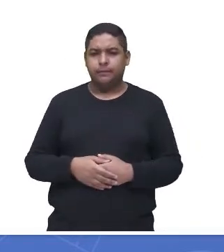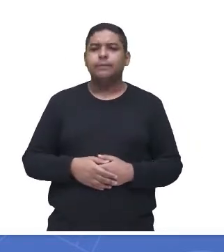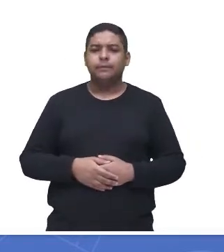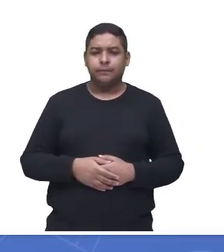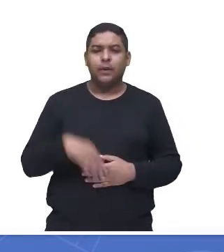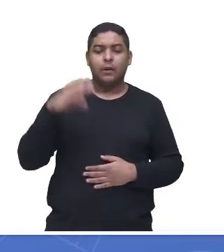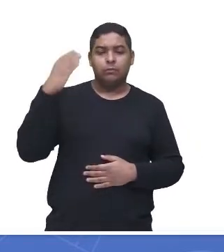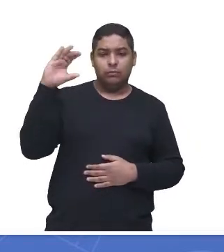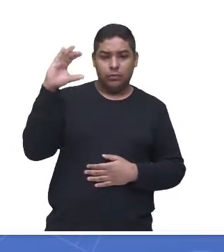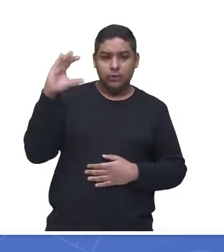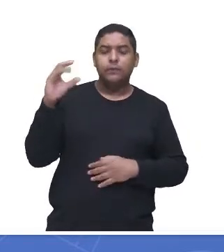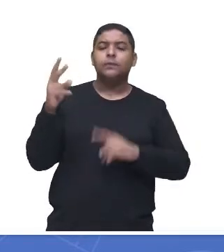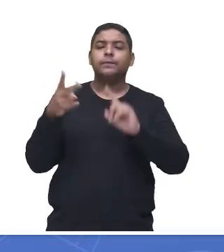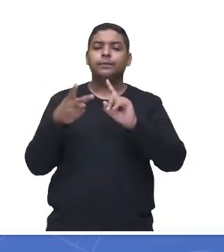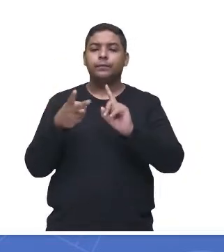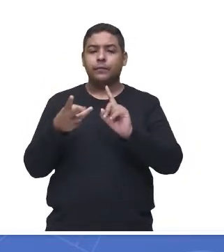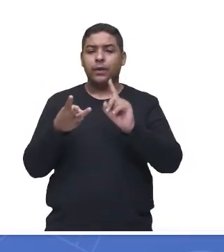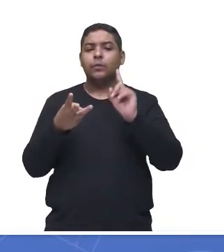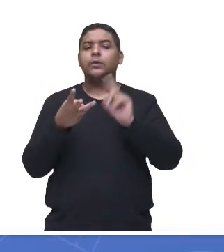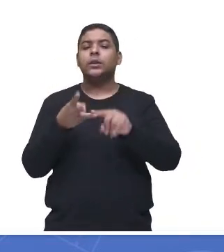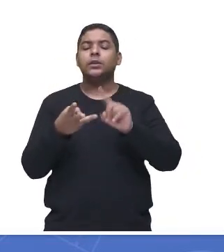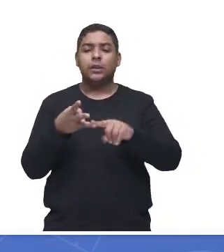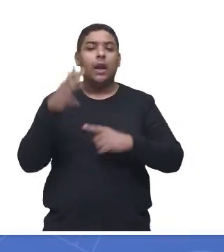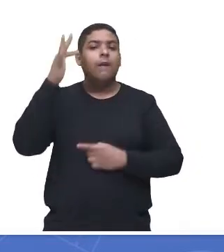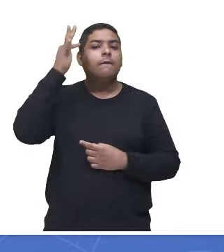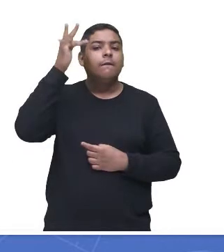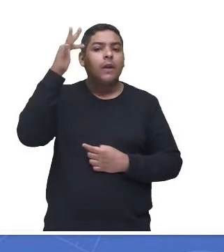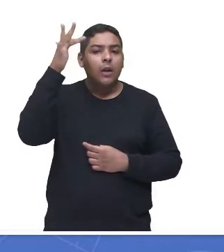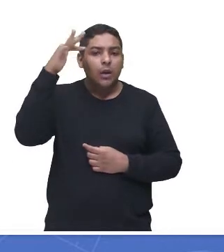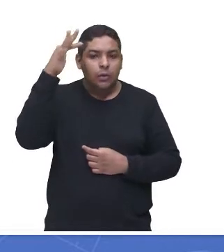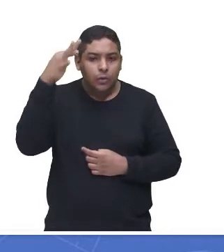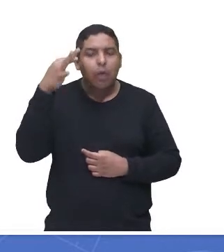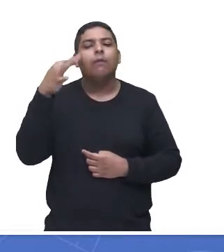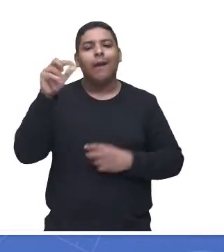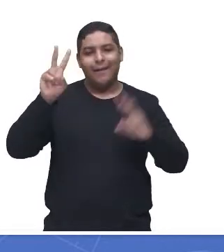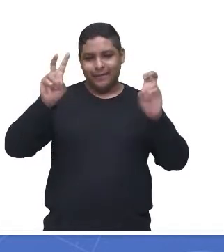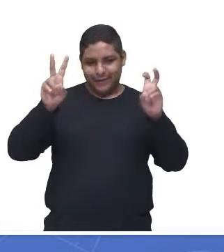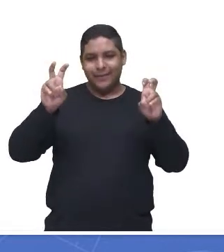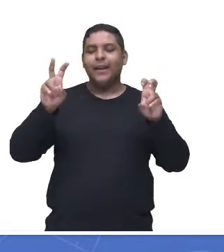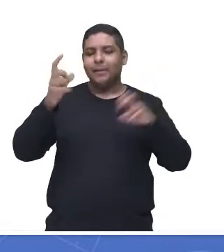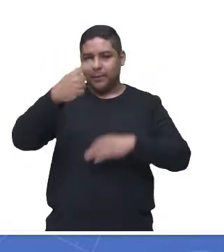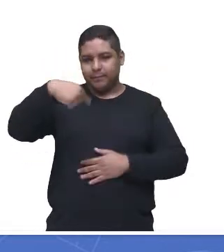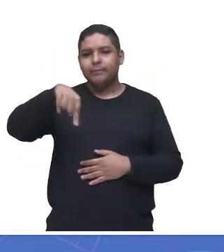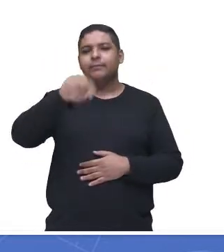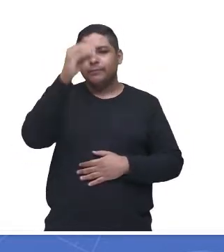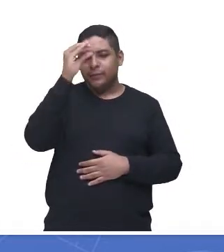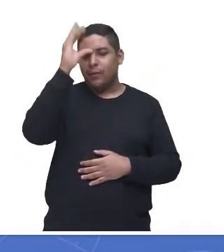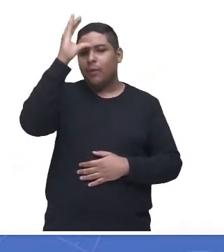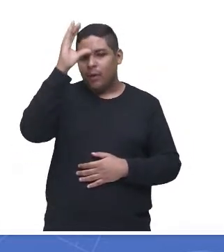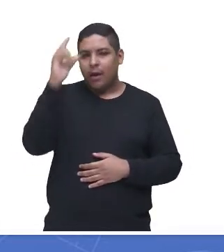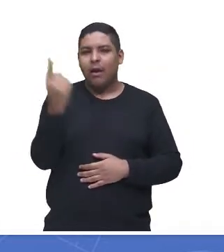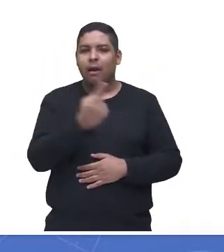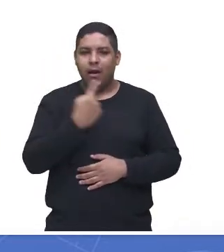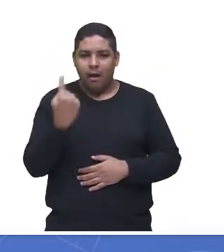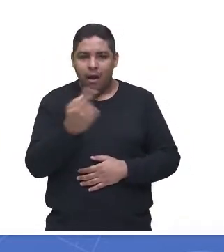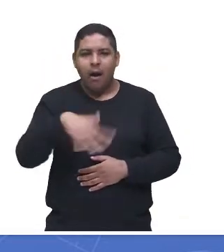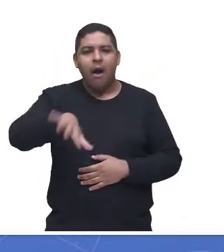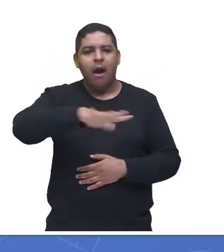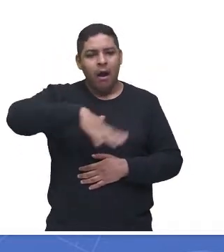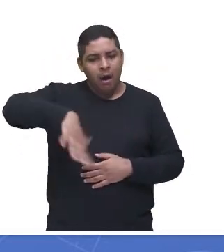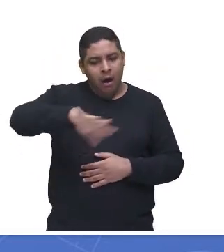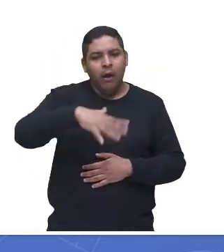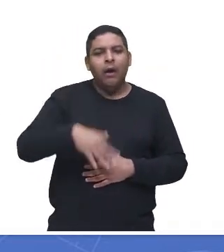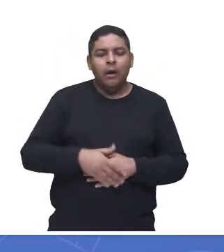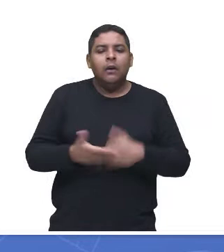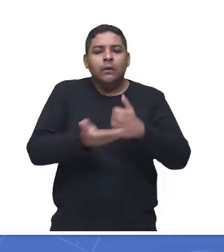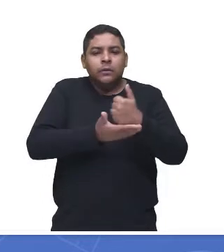falar do conhecimento filosófico, que é o nosso tema, né? Que é o conhecimento da nossa área aqui, né? Baseado